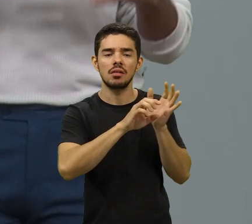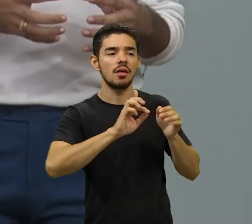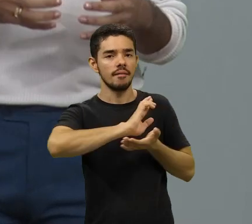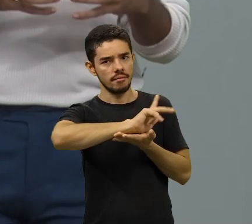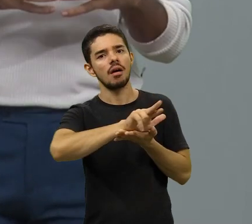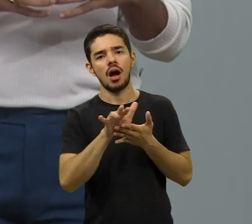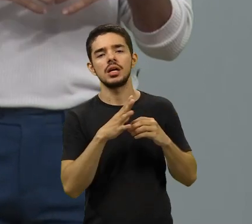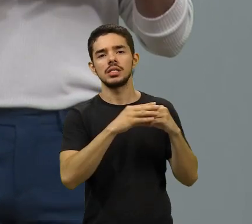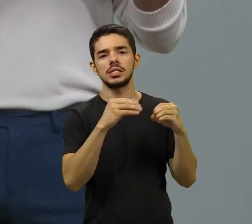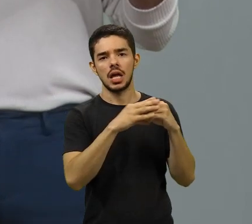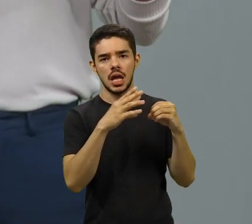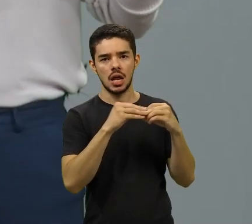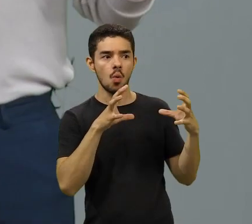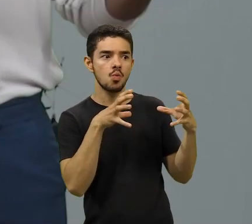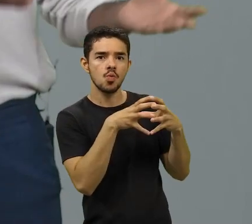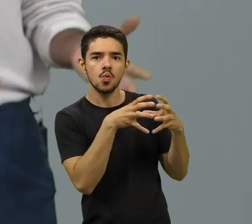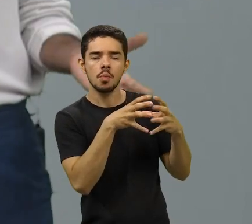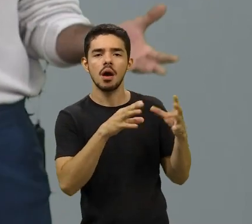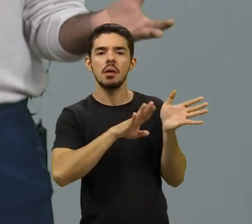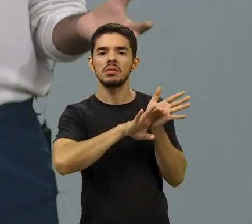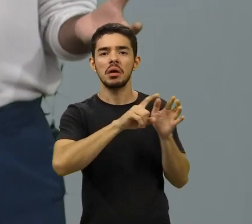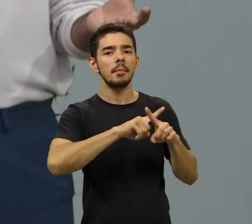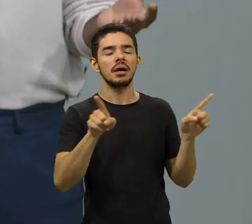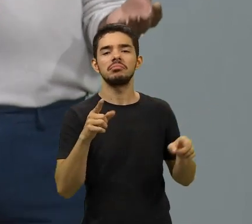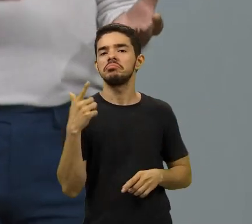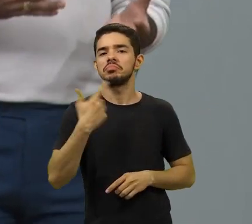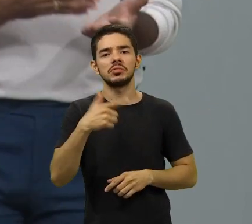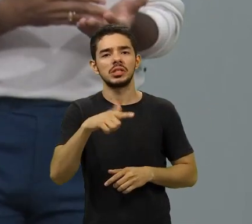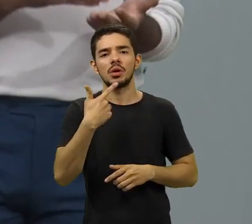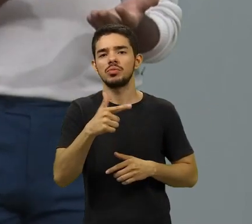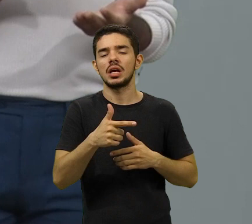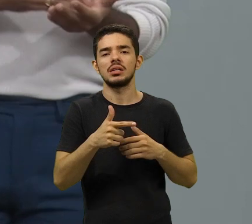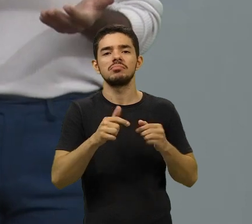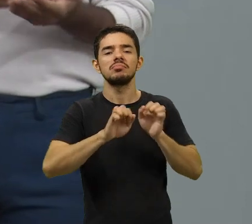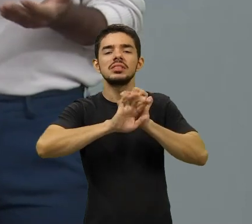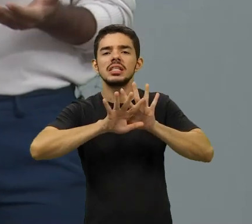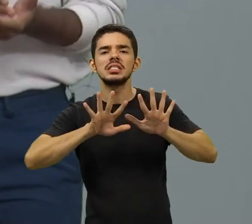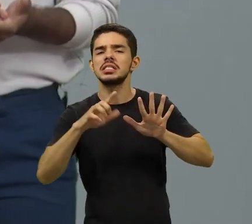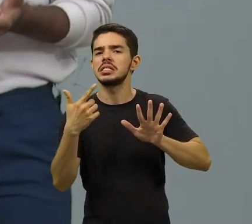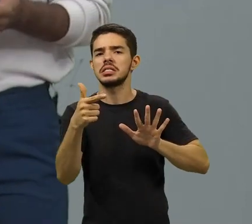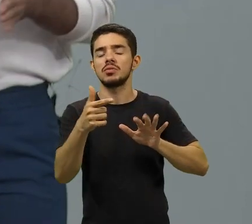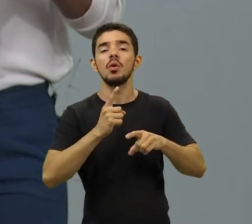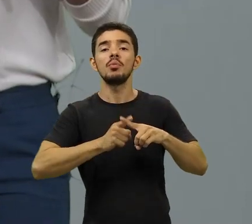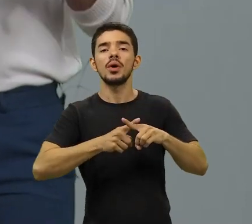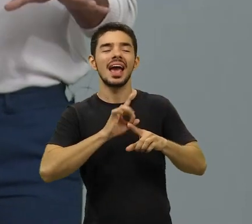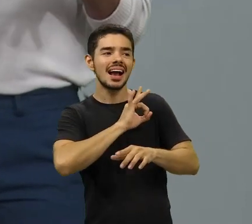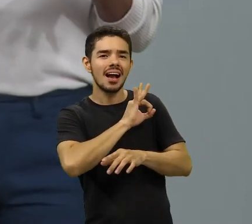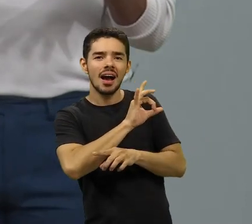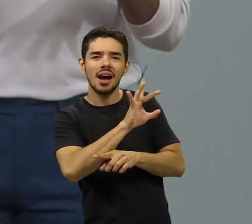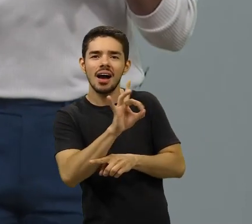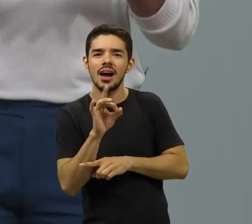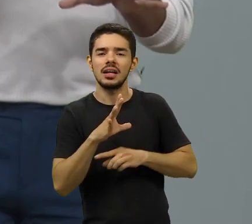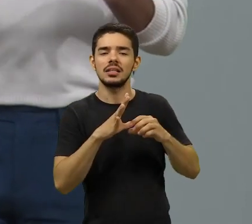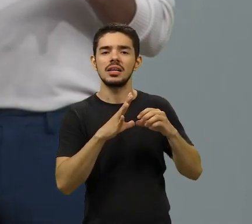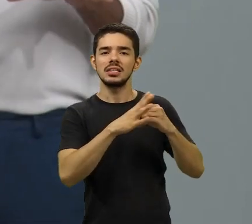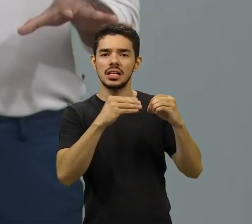várias células. Ali tem uma colônia de bactérias, mas elas não formam um tecido. Por quê? Porque cada uma delas